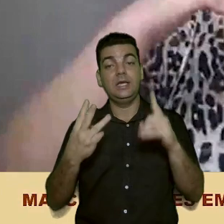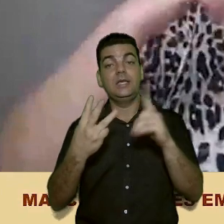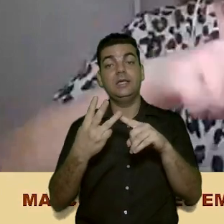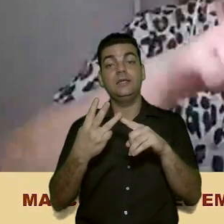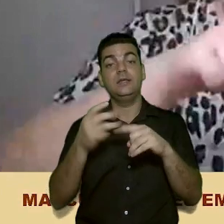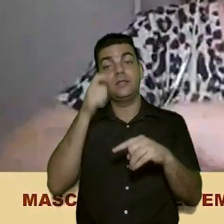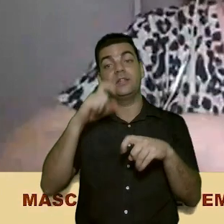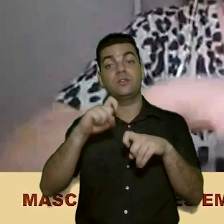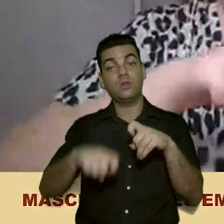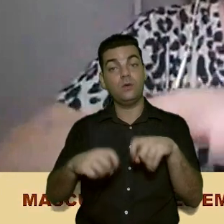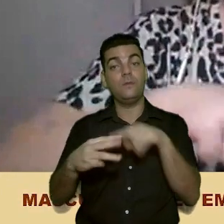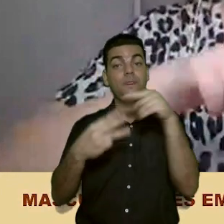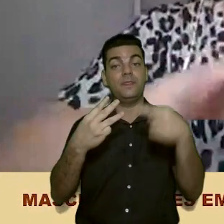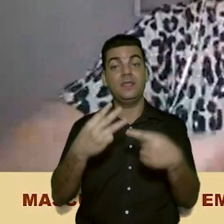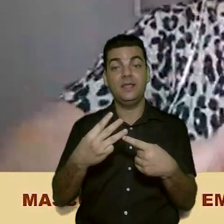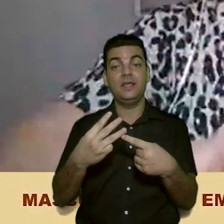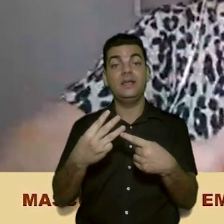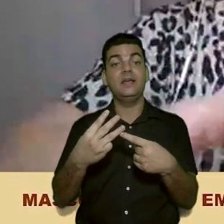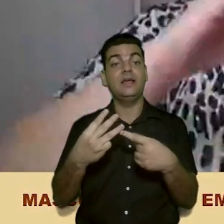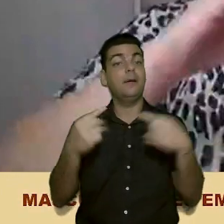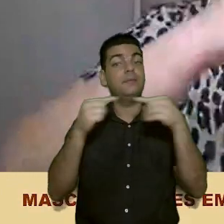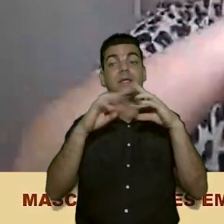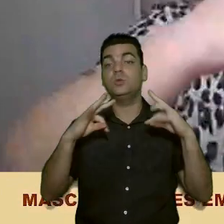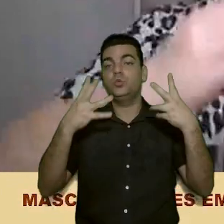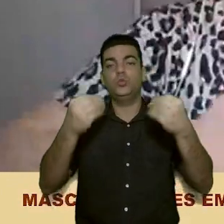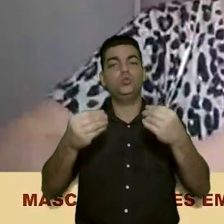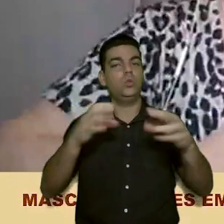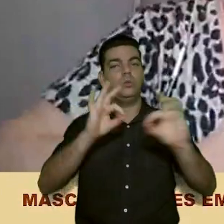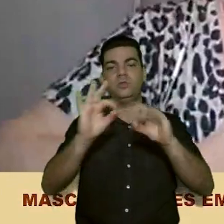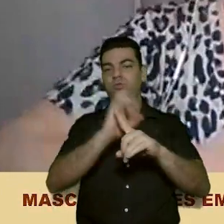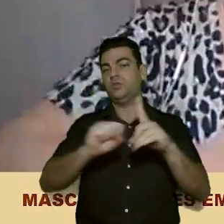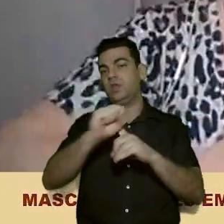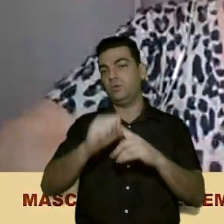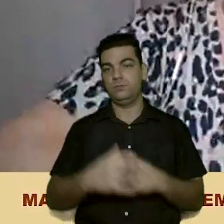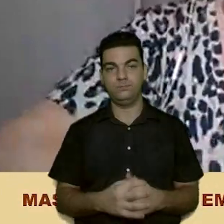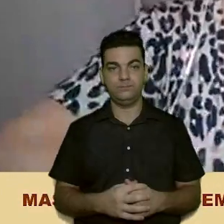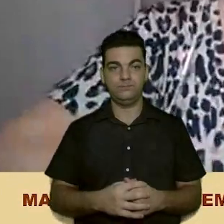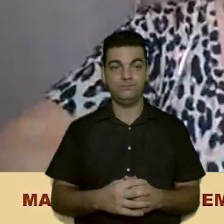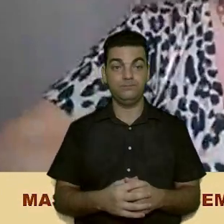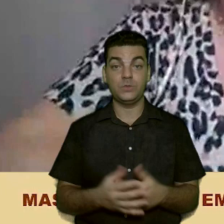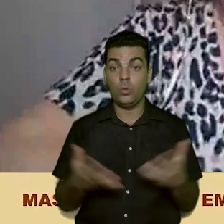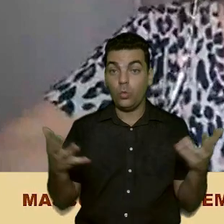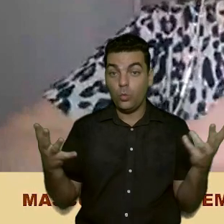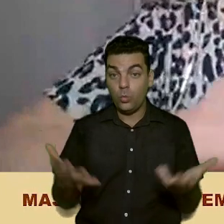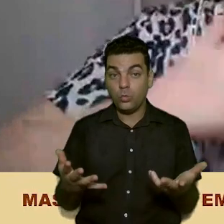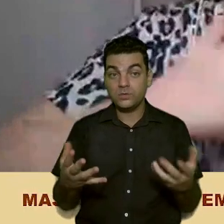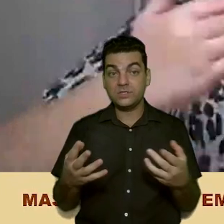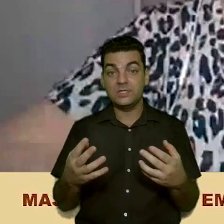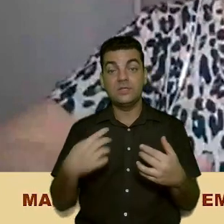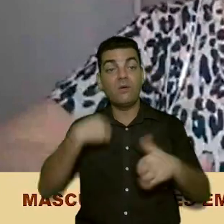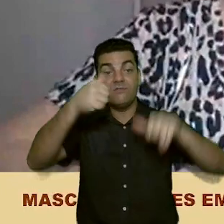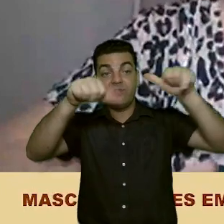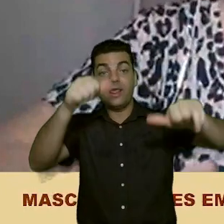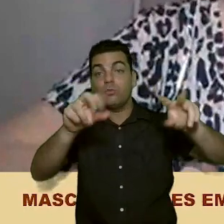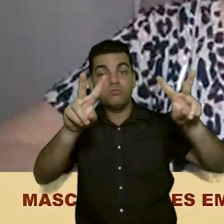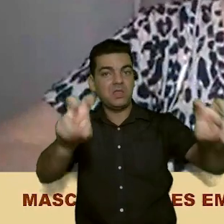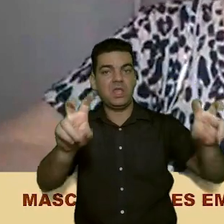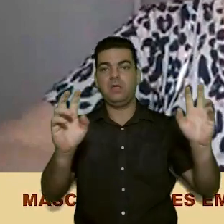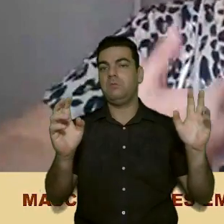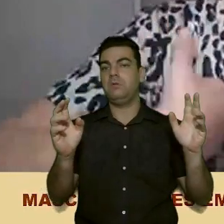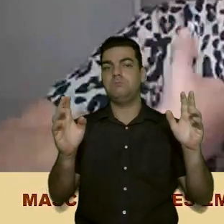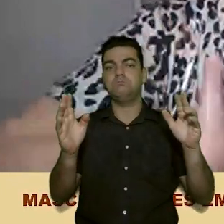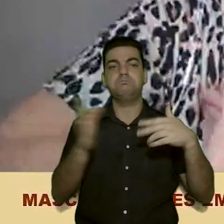acredito, gente, gênero, raça, sexualidade são 3 aspectos da identidade que atravessam toda a organização